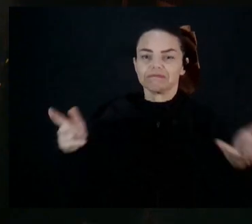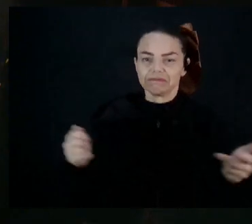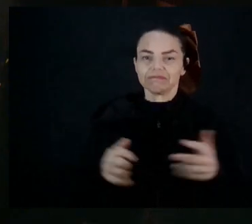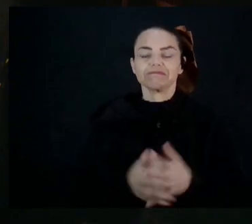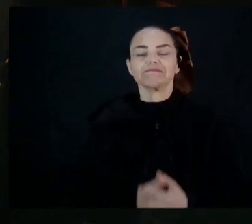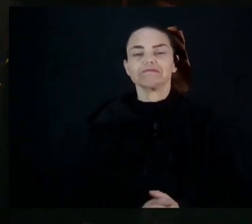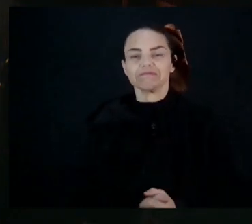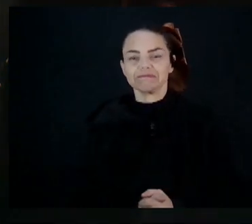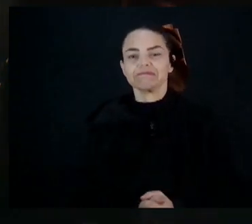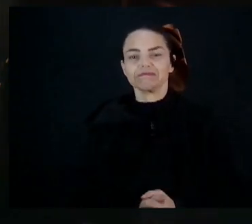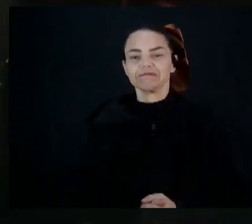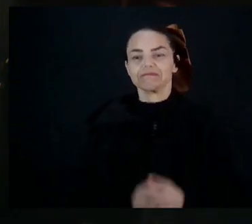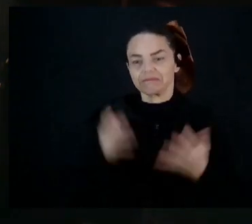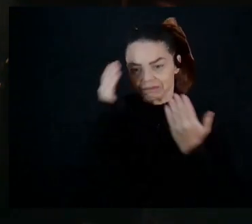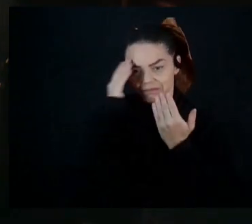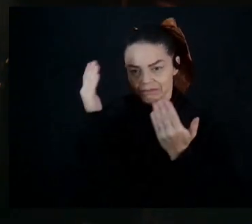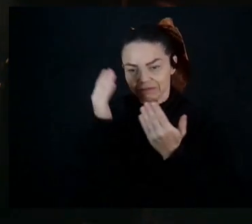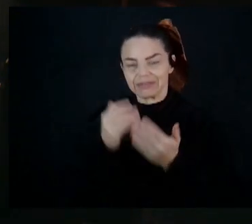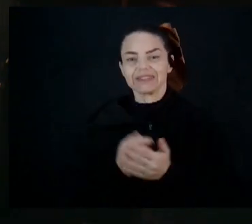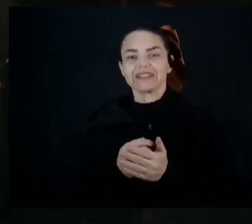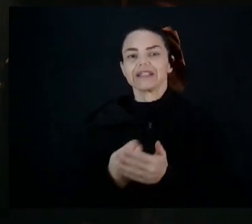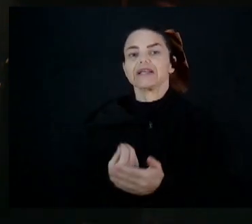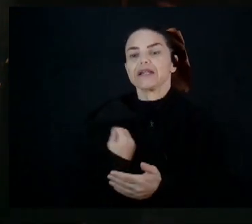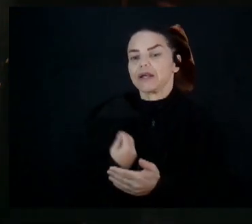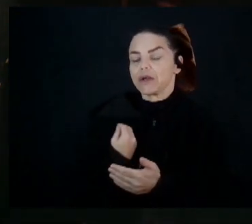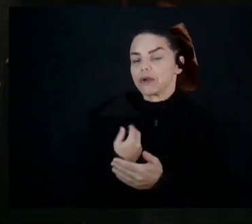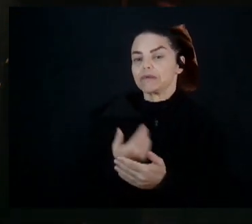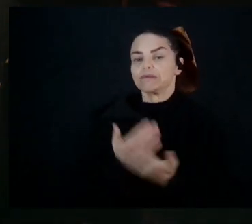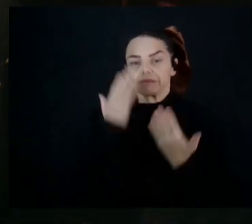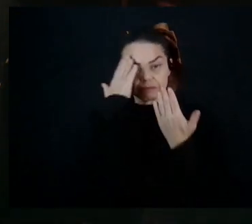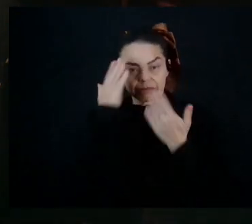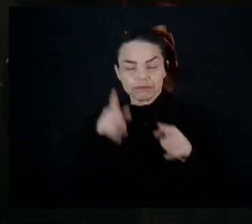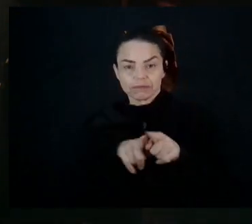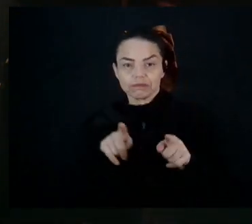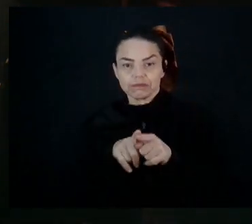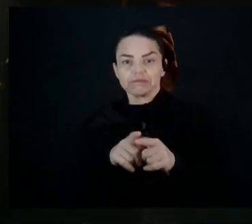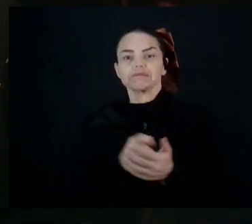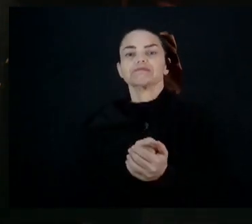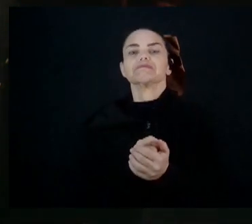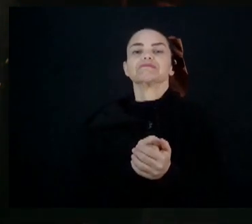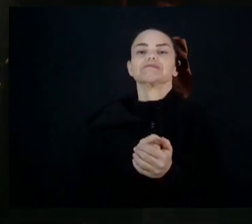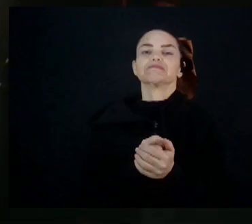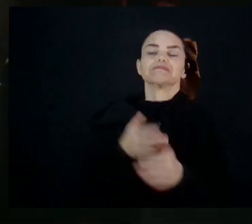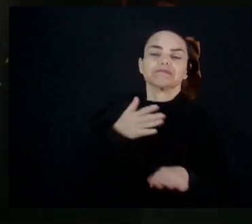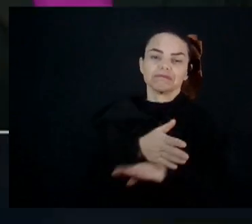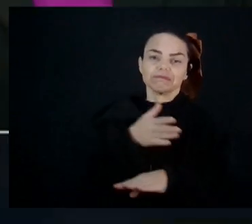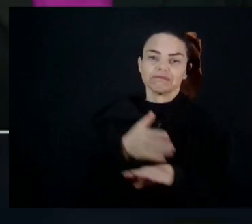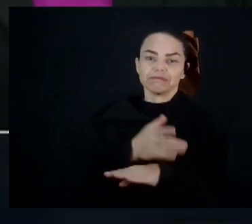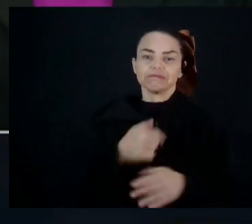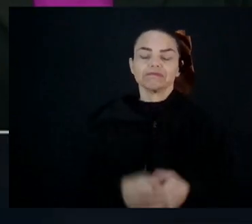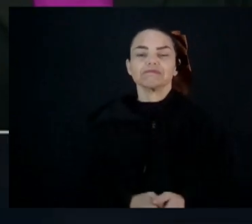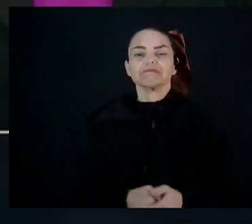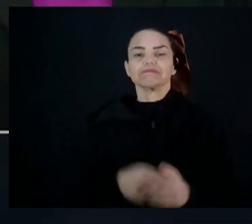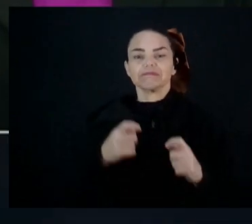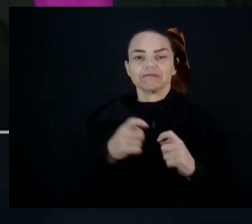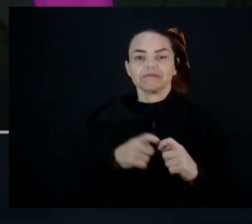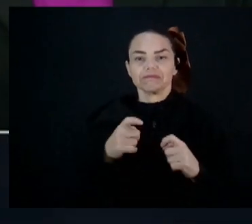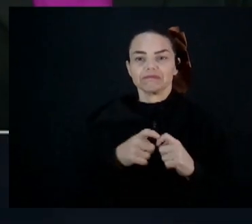obrigada mais uma vez pela sua presença. A gente agradece também imensamente a participação do